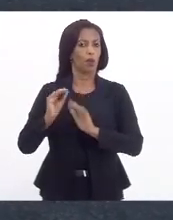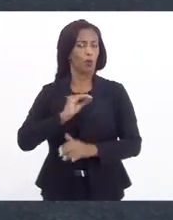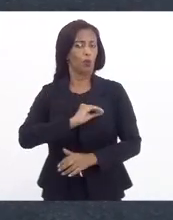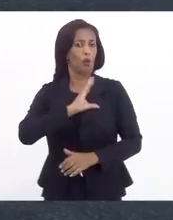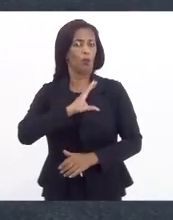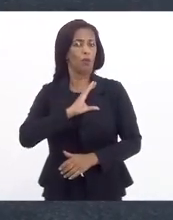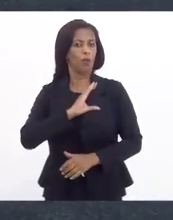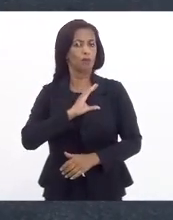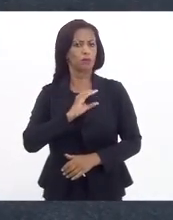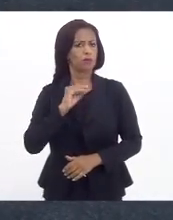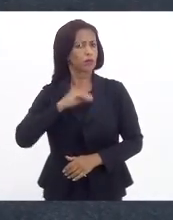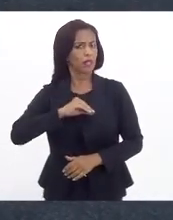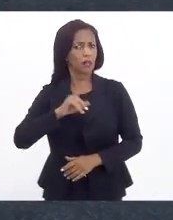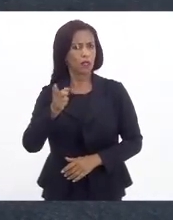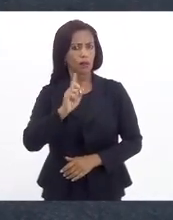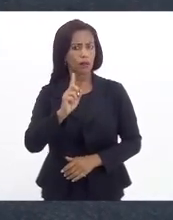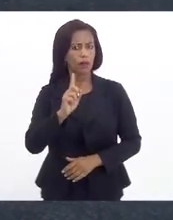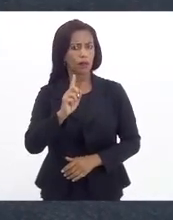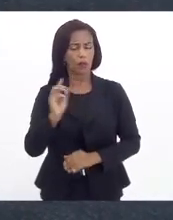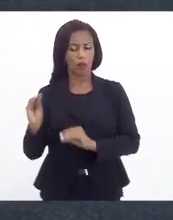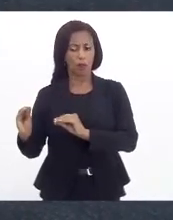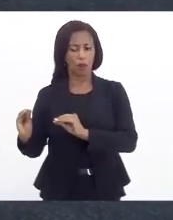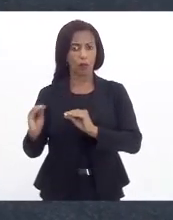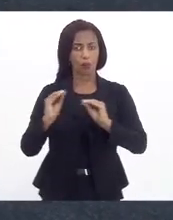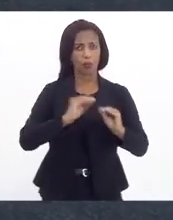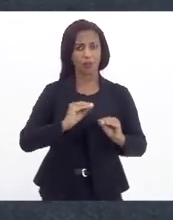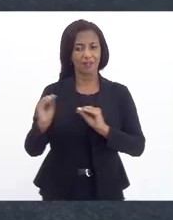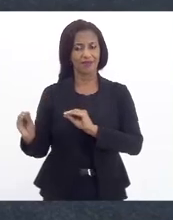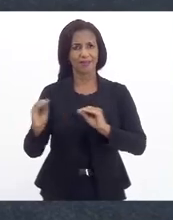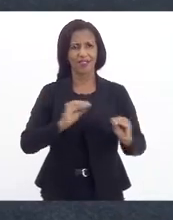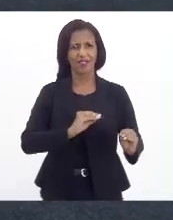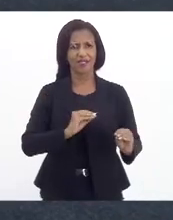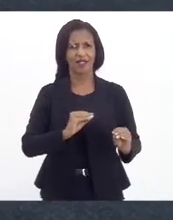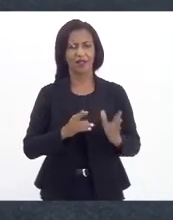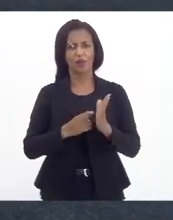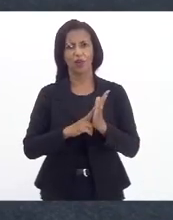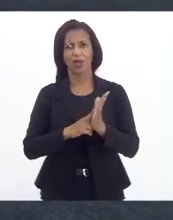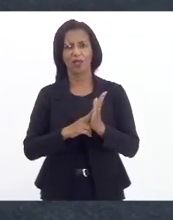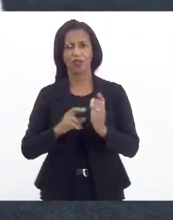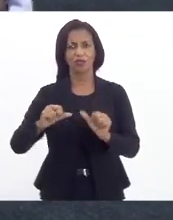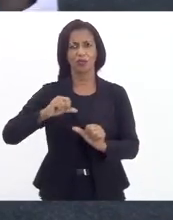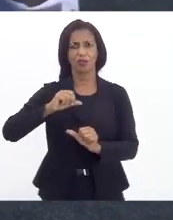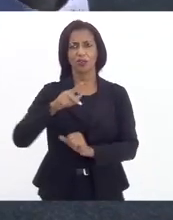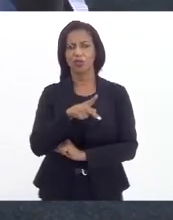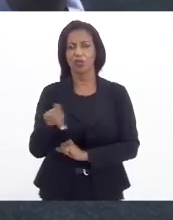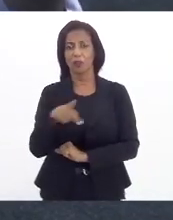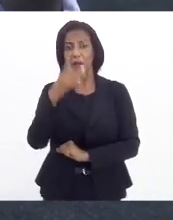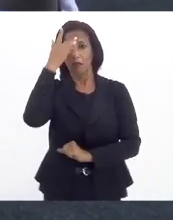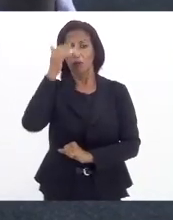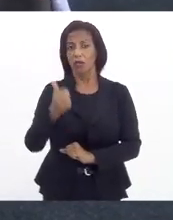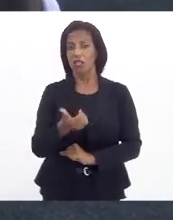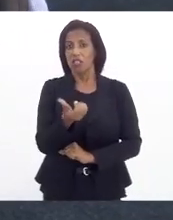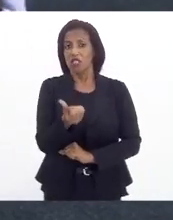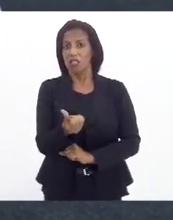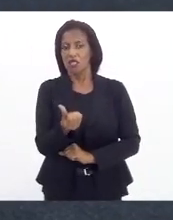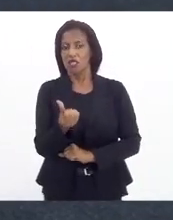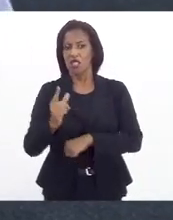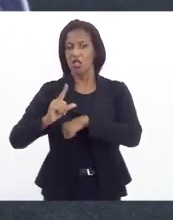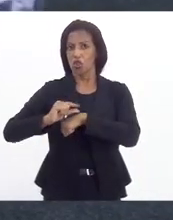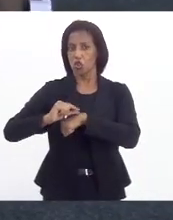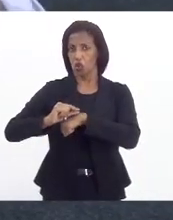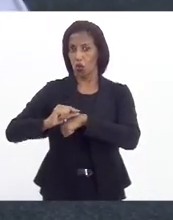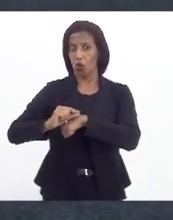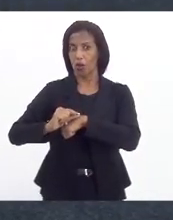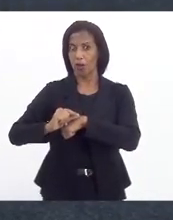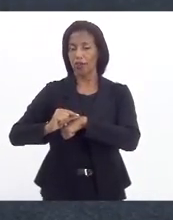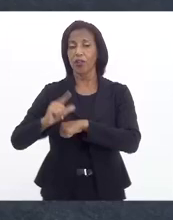salarial, não se trata disso, é uma migração no regime de trabalho de professores que têm 16 horas e cumprem mais de